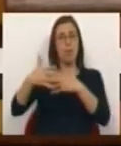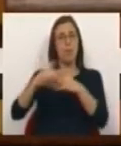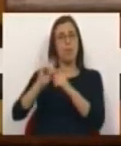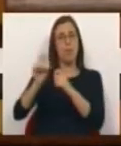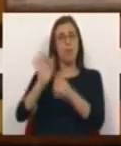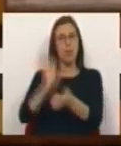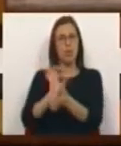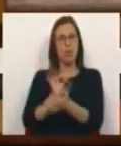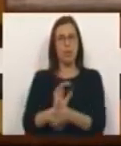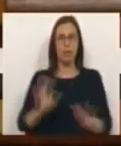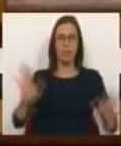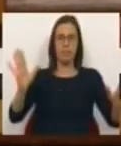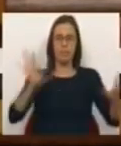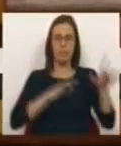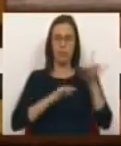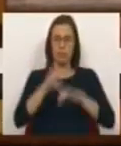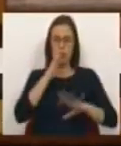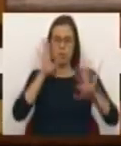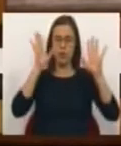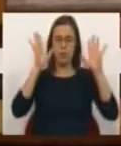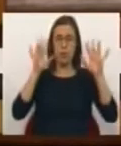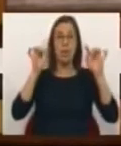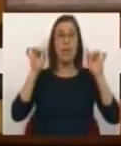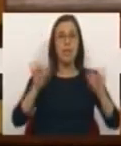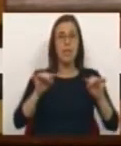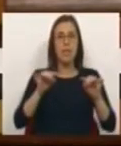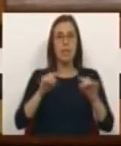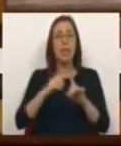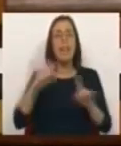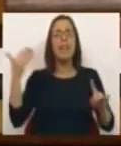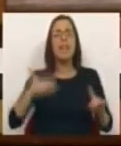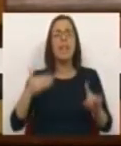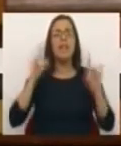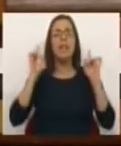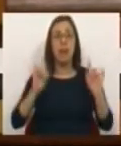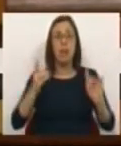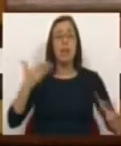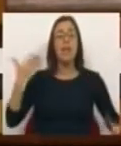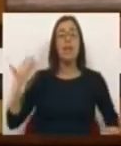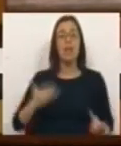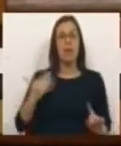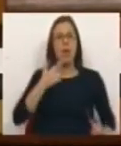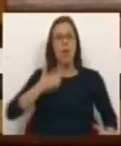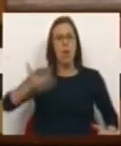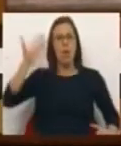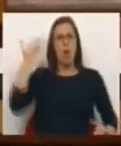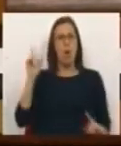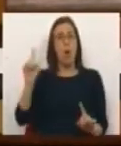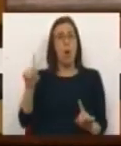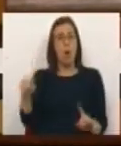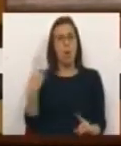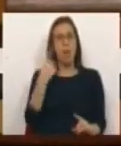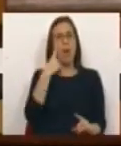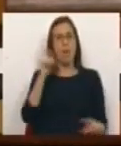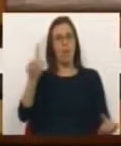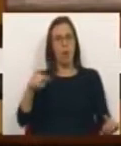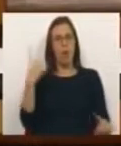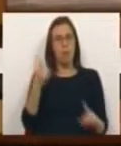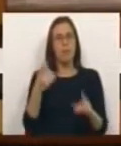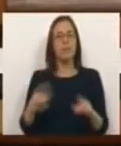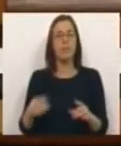prestações sociais. Senhoras e senhores deputados, isso são direitos. São direitos que há muito deviam ter sido reconhecidos